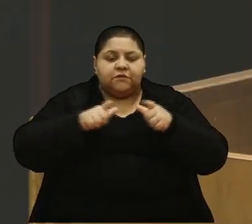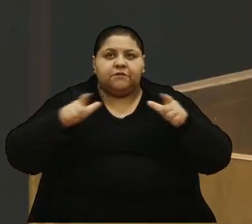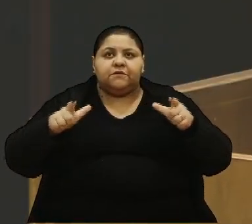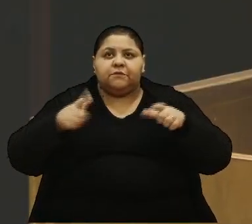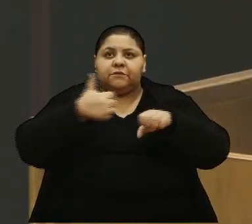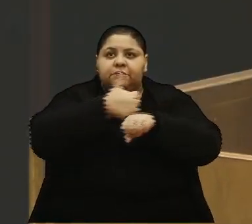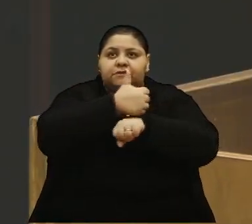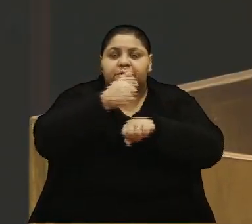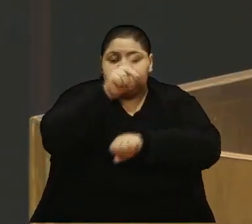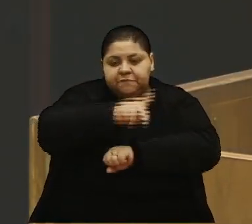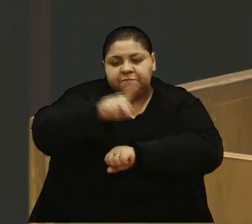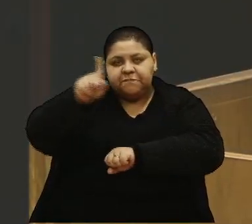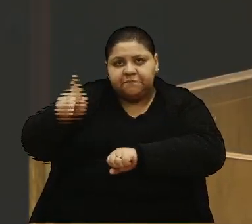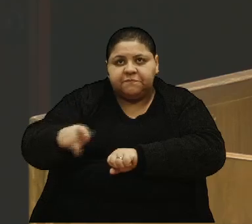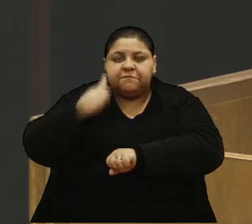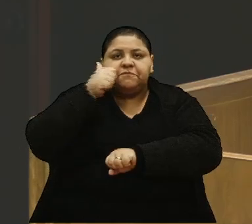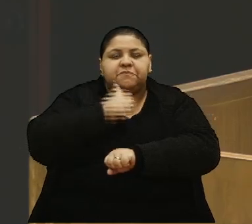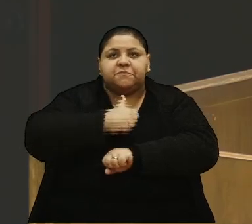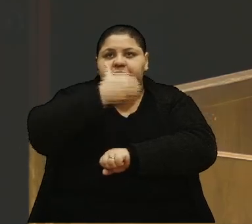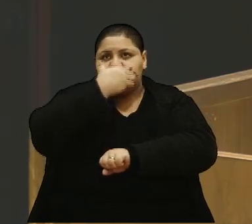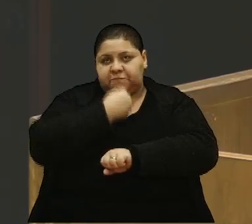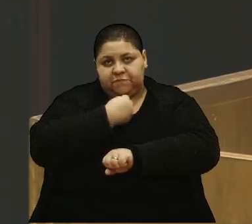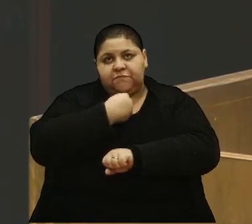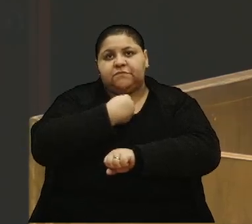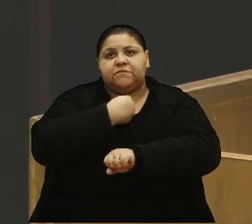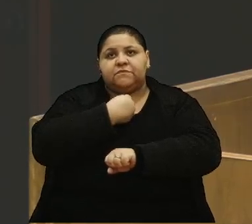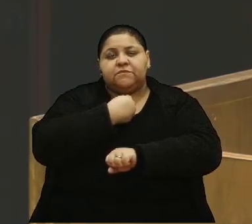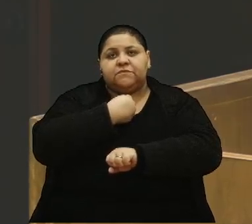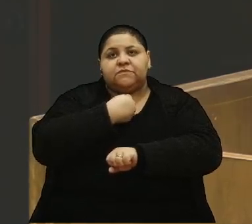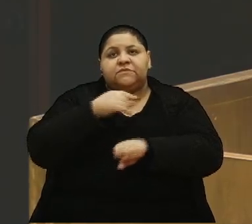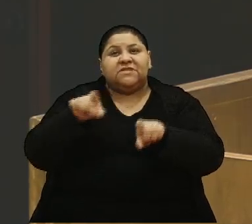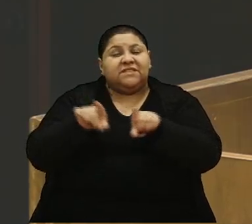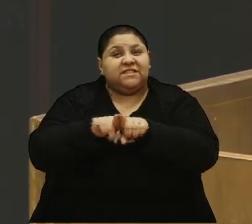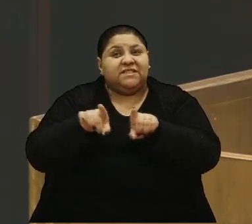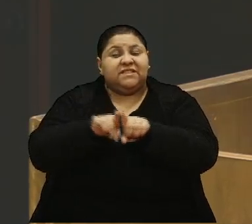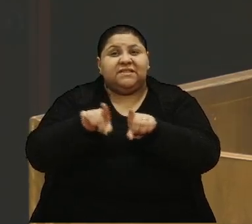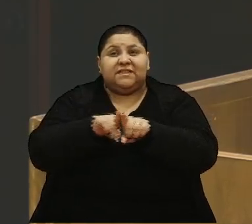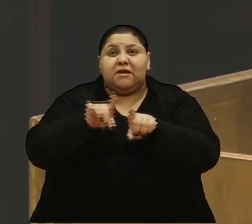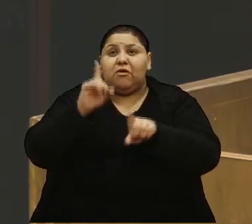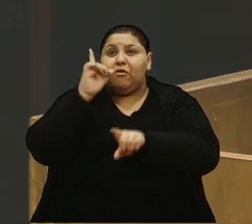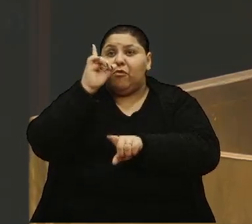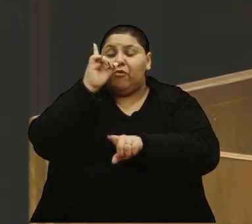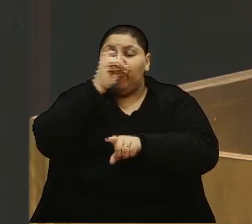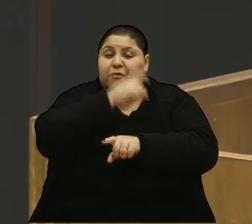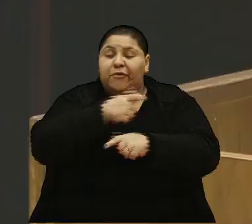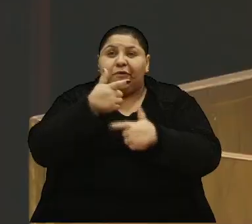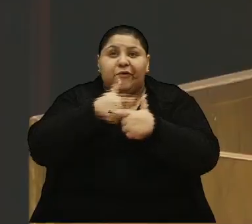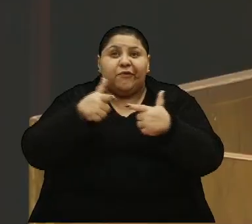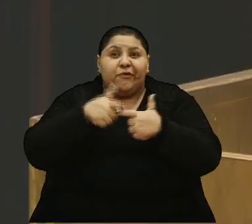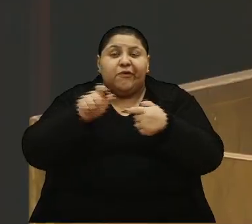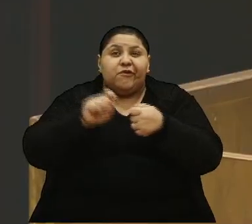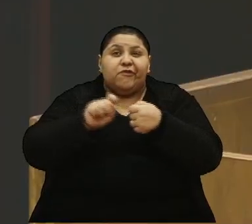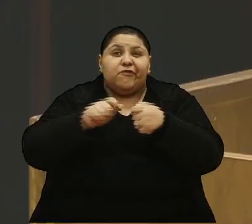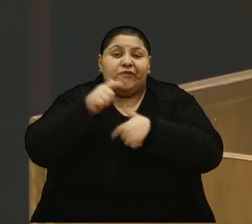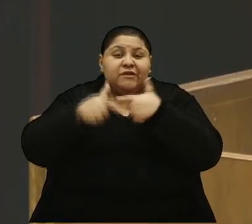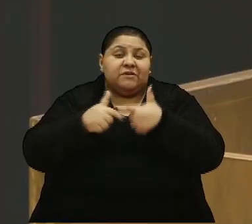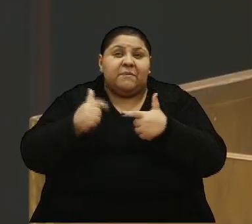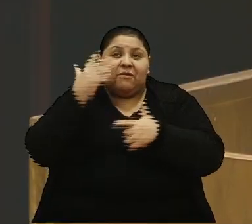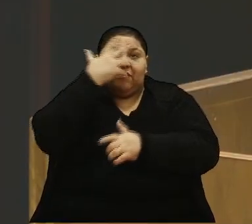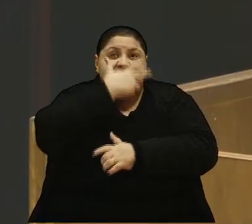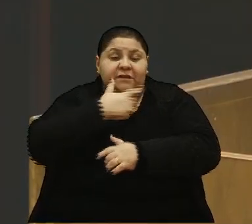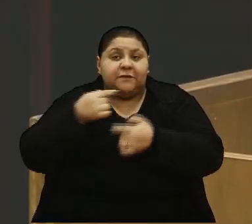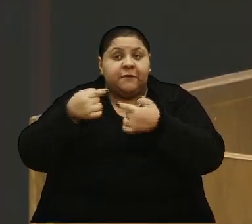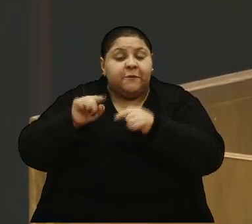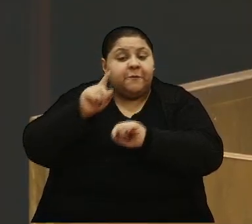dos professores e das professoras, que mesmo em condições adversas fazem um belo trabalho. Porém,